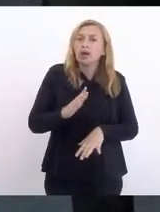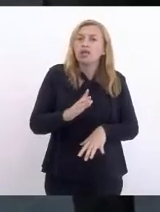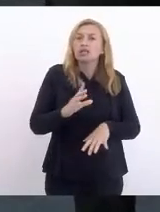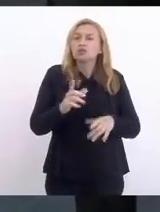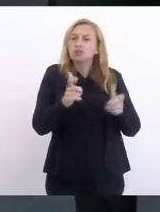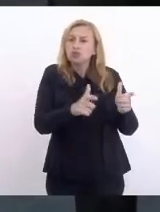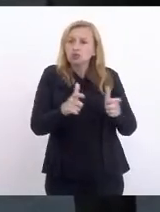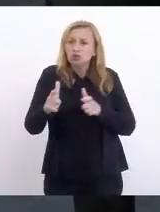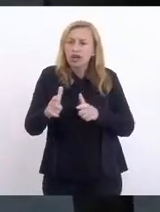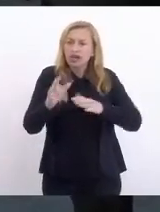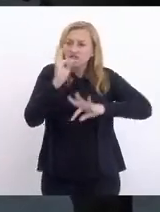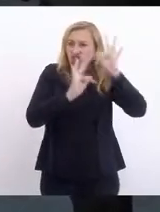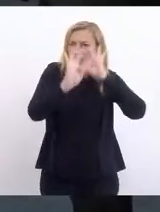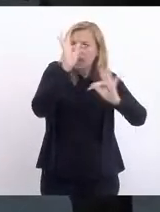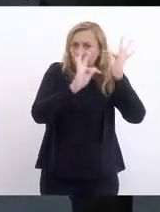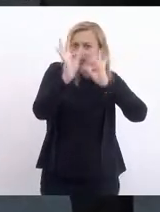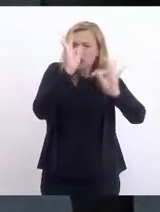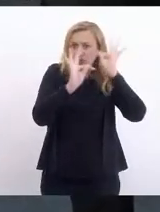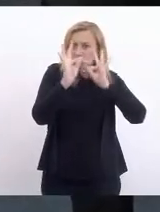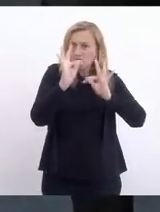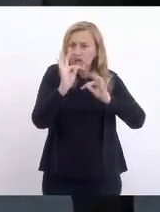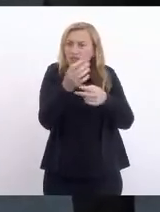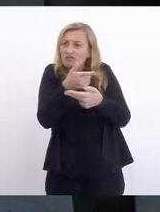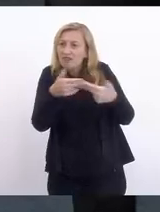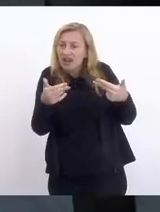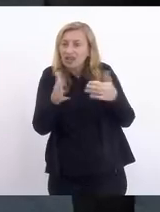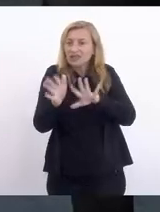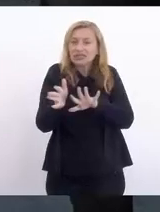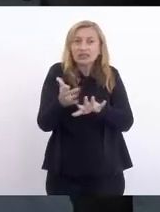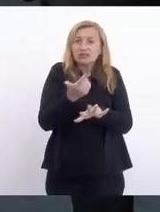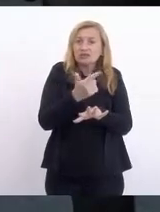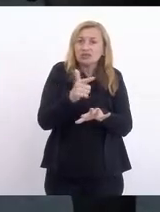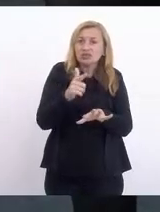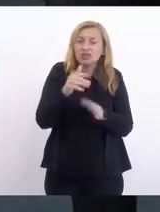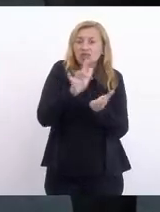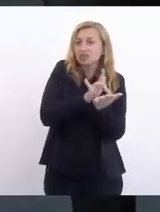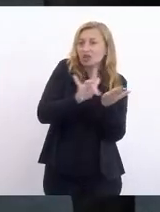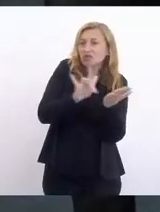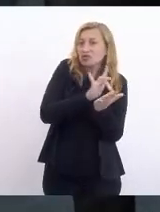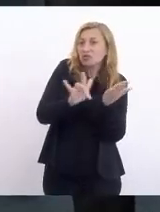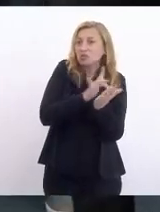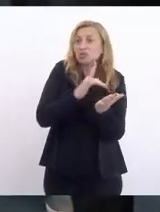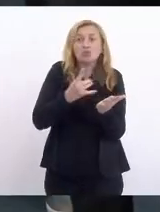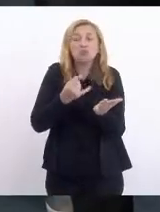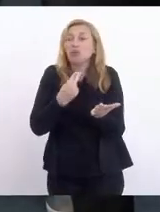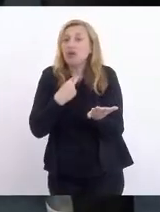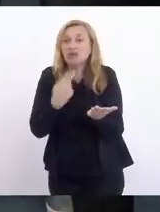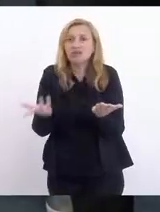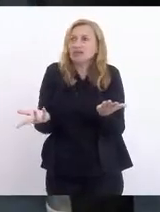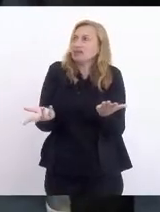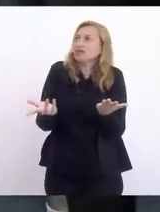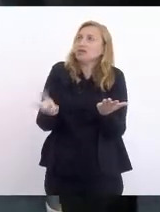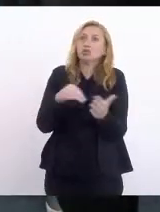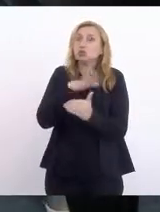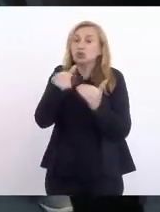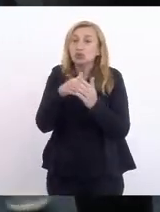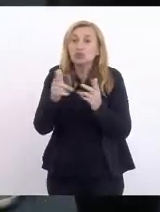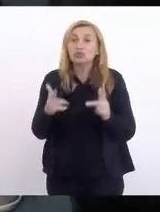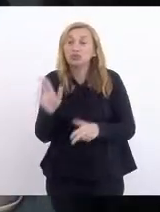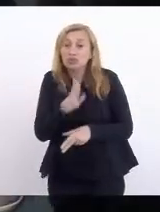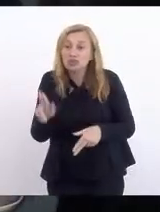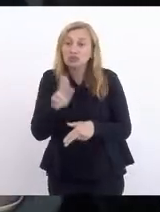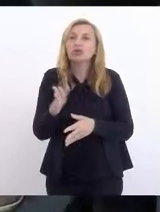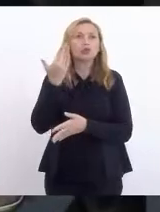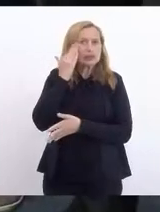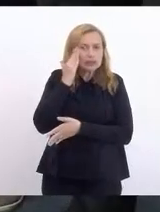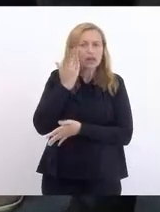nas especificações técnicas foram tu vai fazer aonde eu encontro smartphone todo mundo usa smartphone para entrar impressão digital